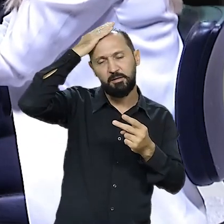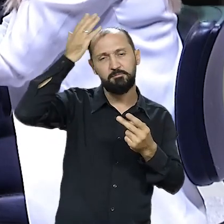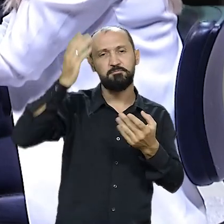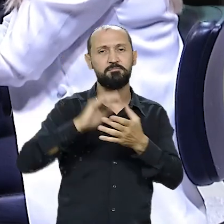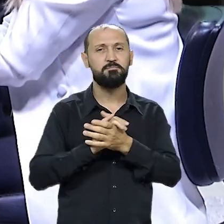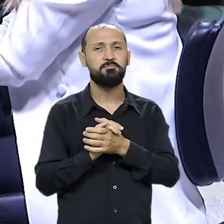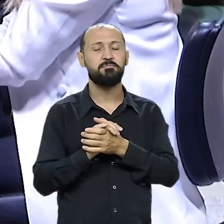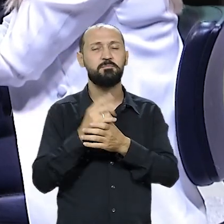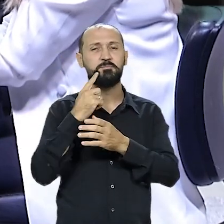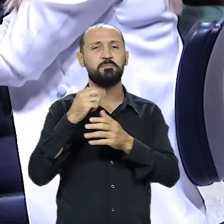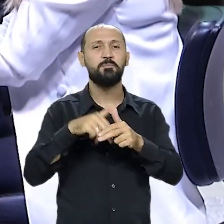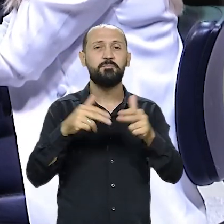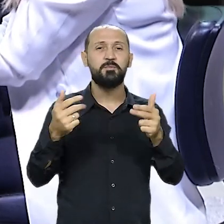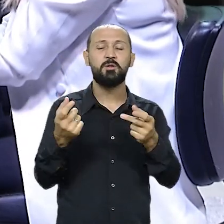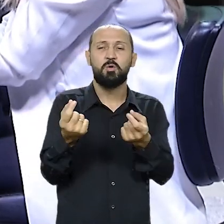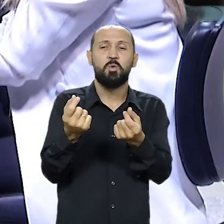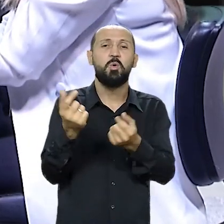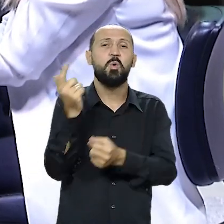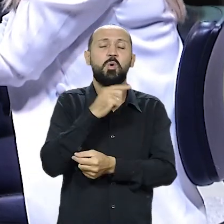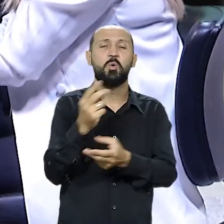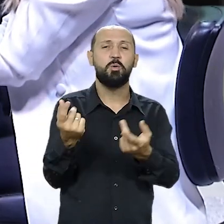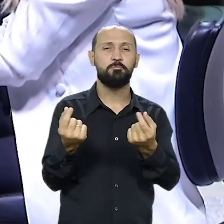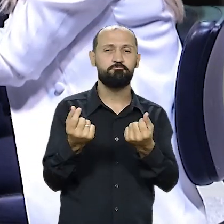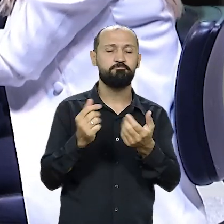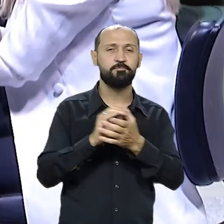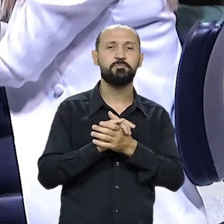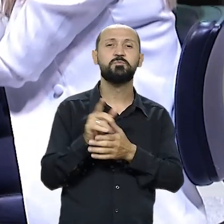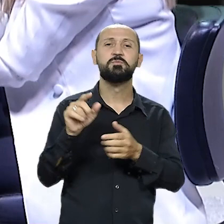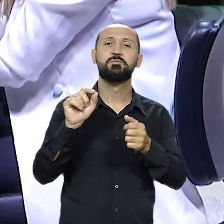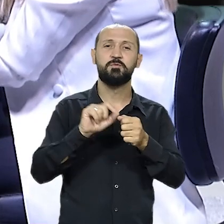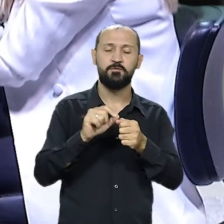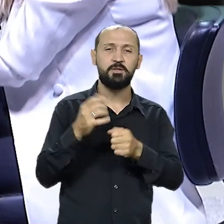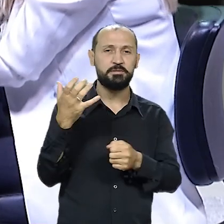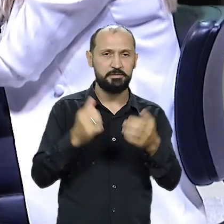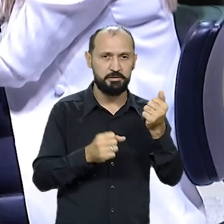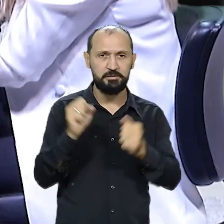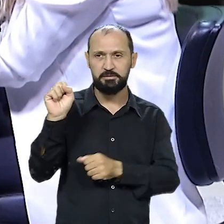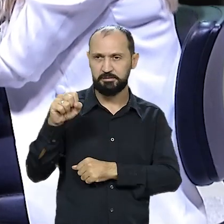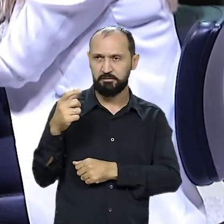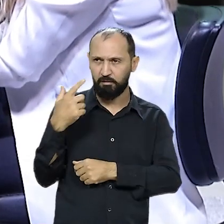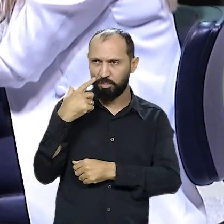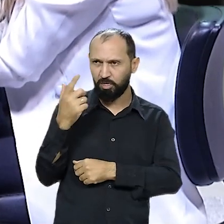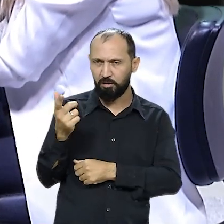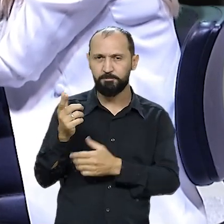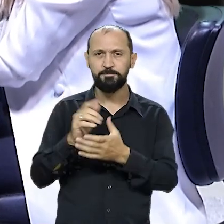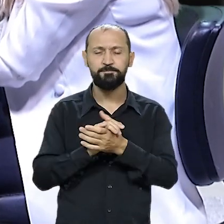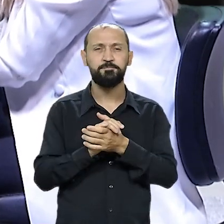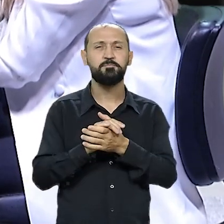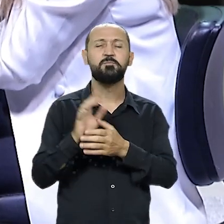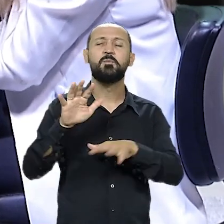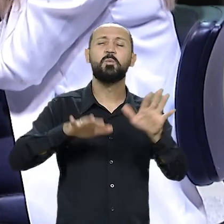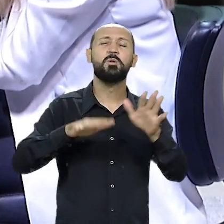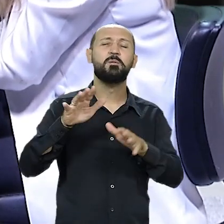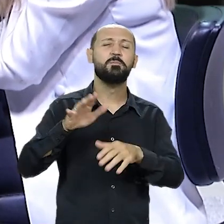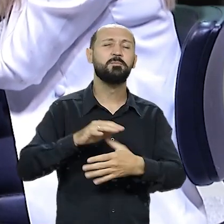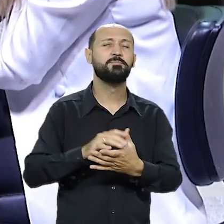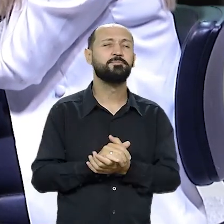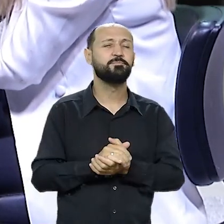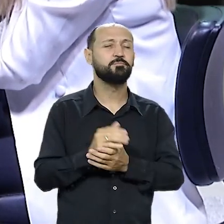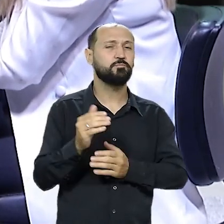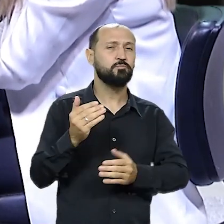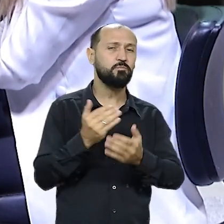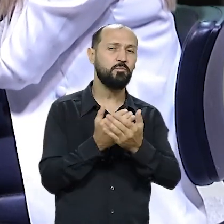Paraná. Então, é uma raça muito rentável. Você é produtor de leite, né, Tiago? Já há quanto